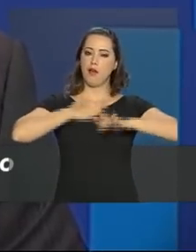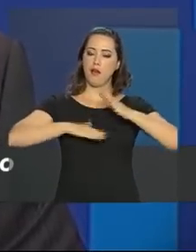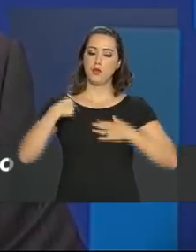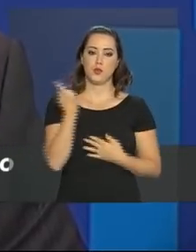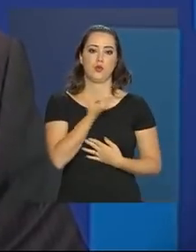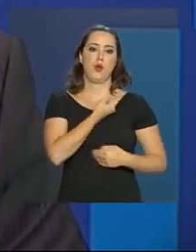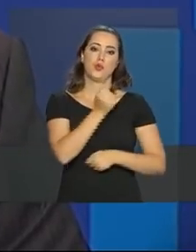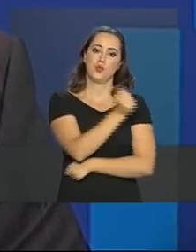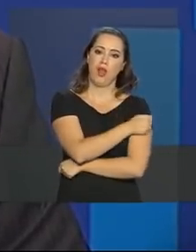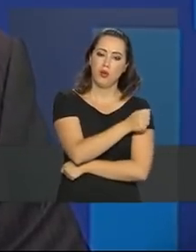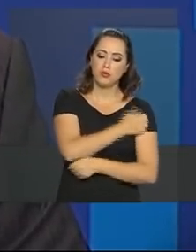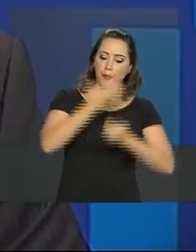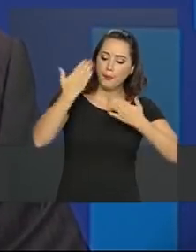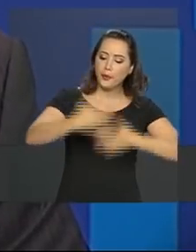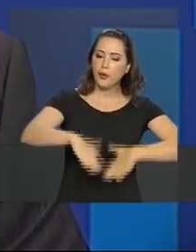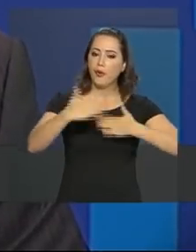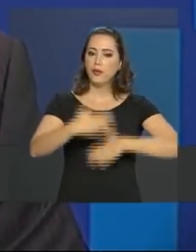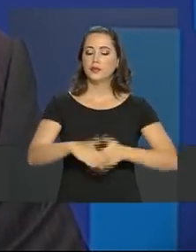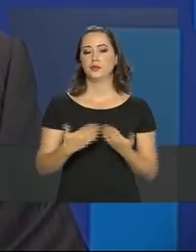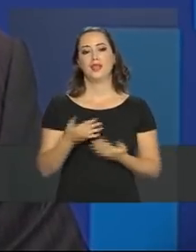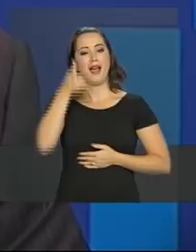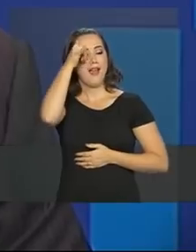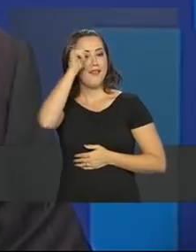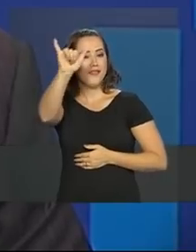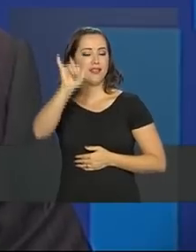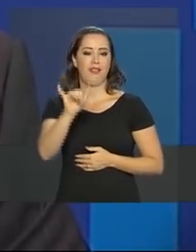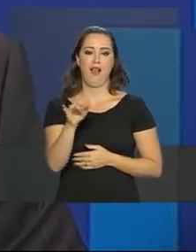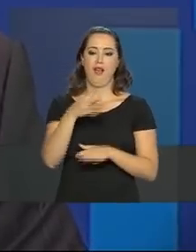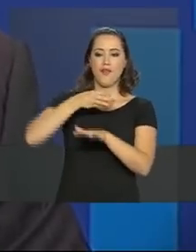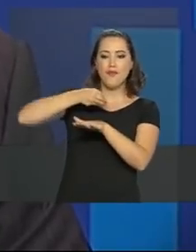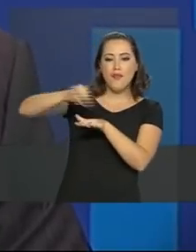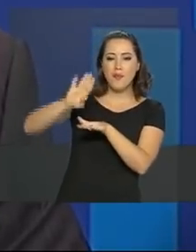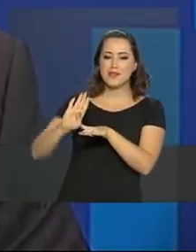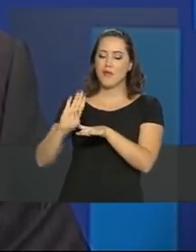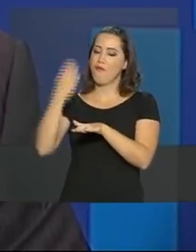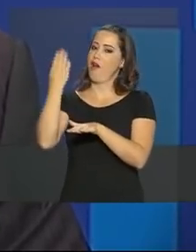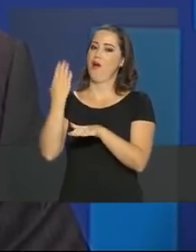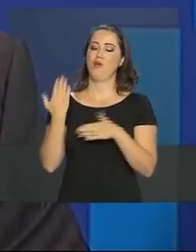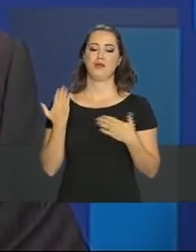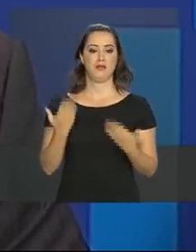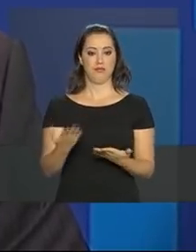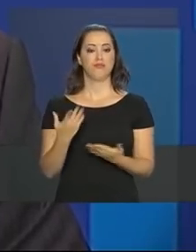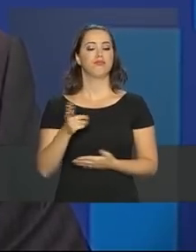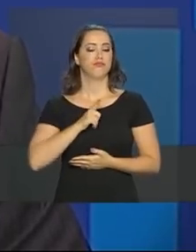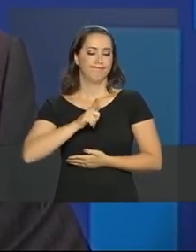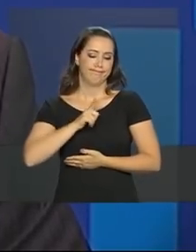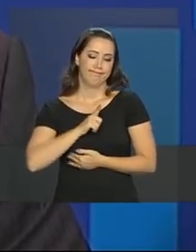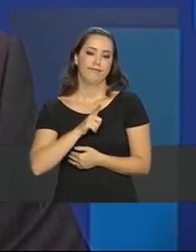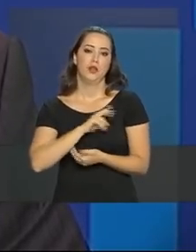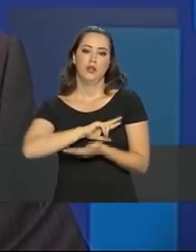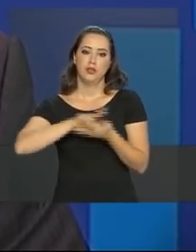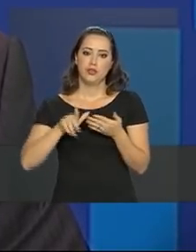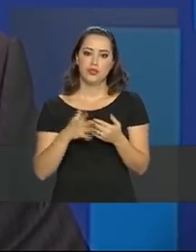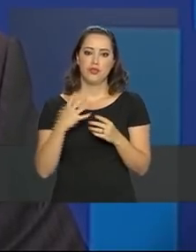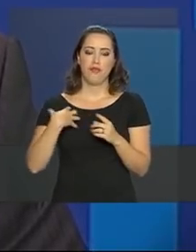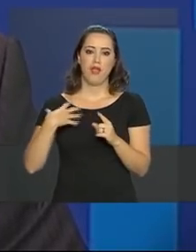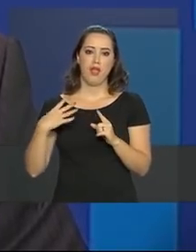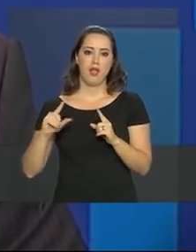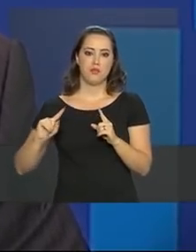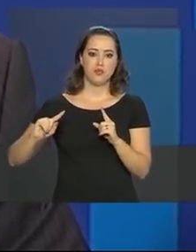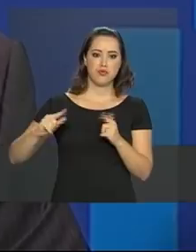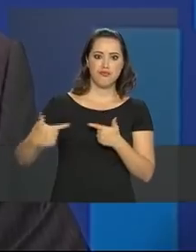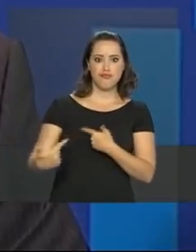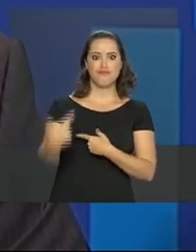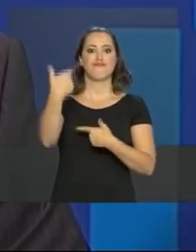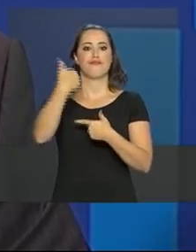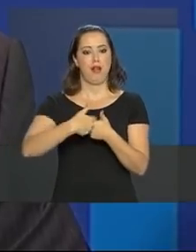estudantes a combater fake news né infelizmente tivemos um ataque de fake news já